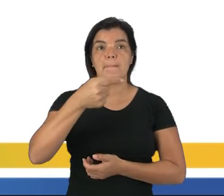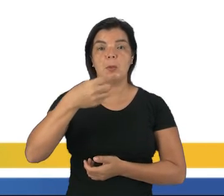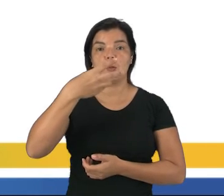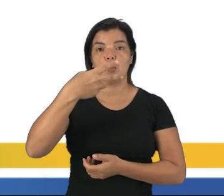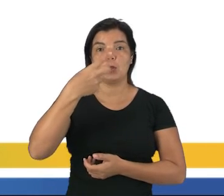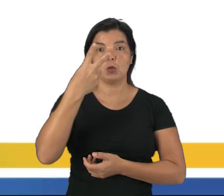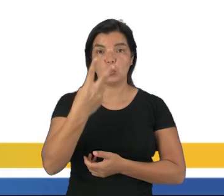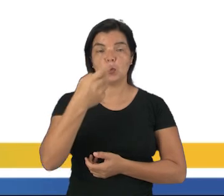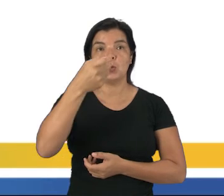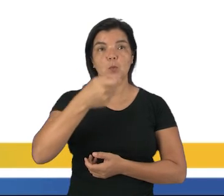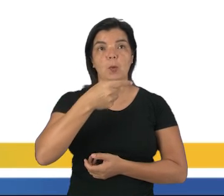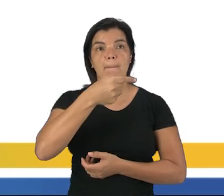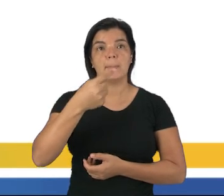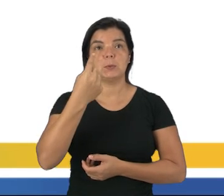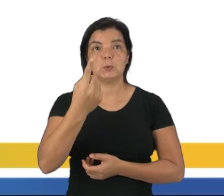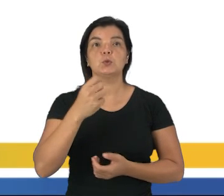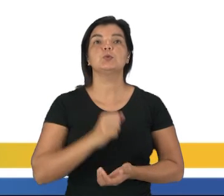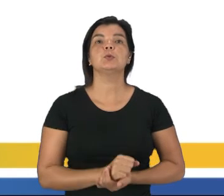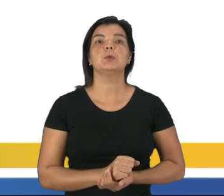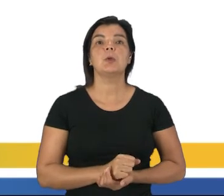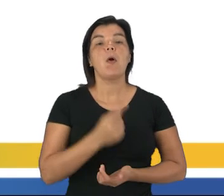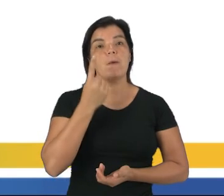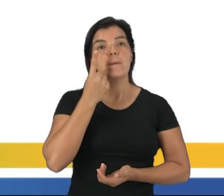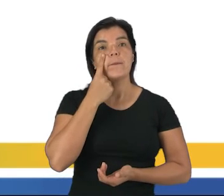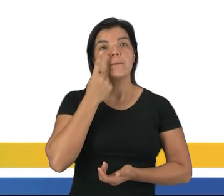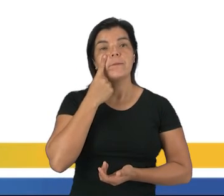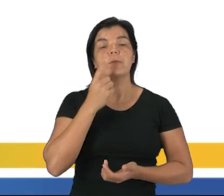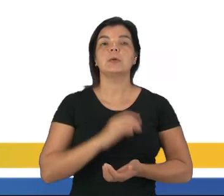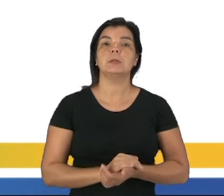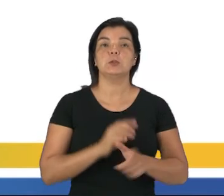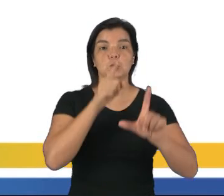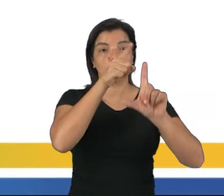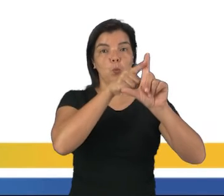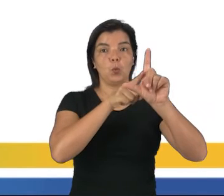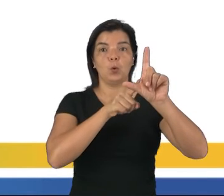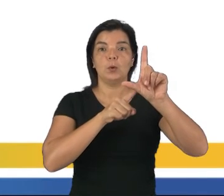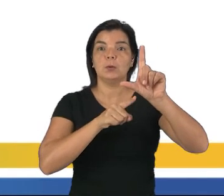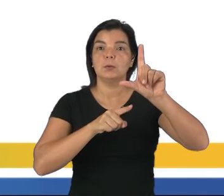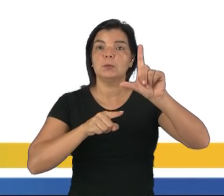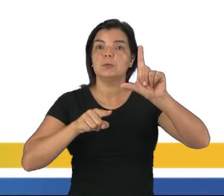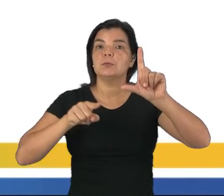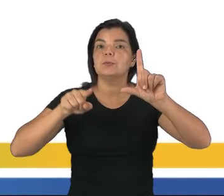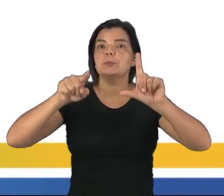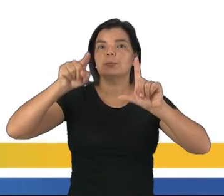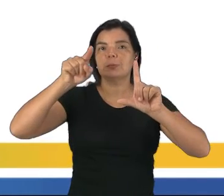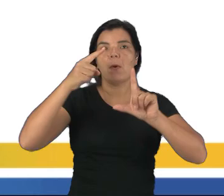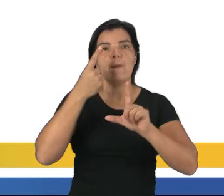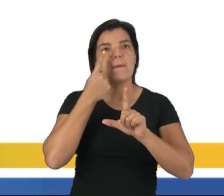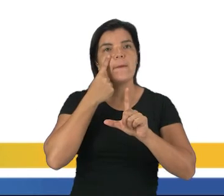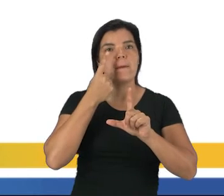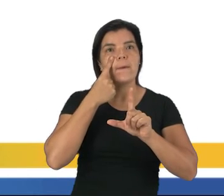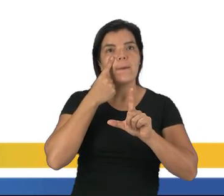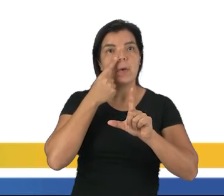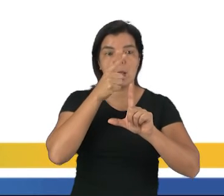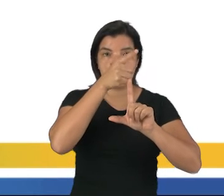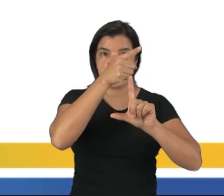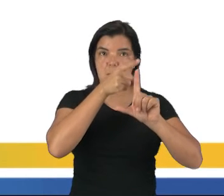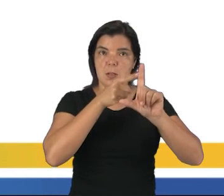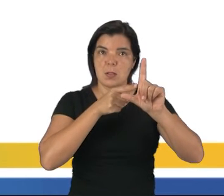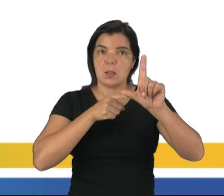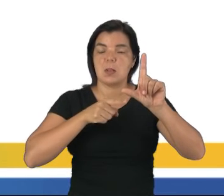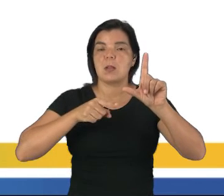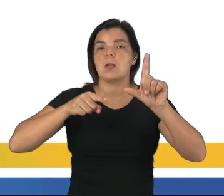menos 2x menos 1, né? E ali o ponto que representa o vértice. Ó. Observe que ela tem a concavidade